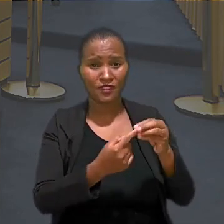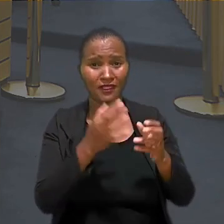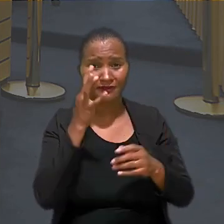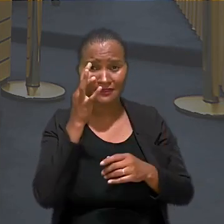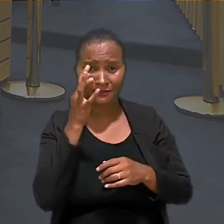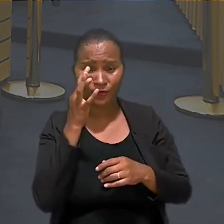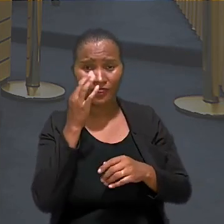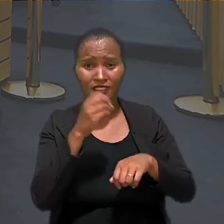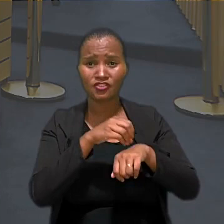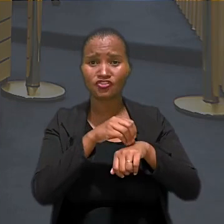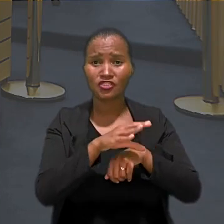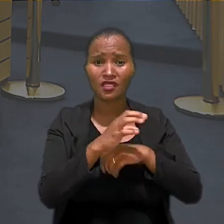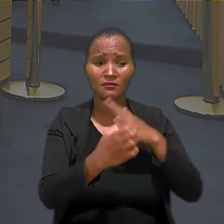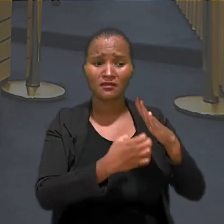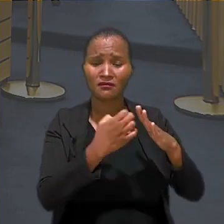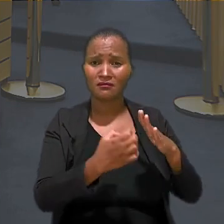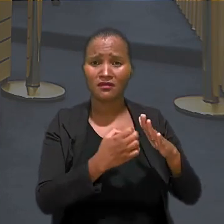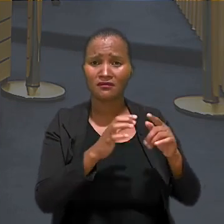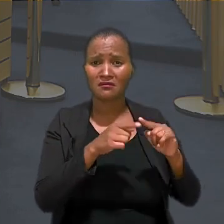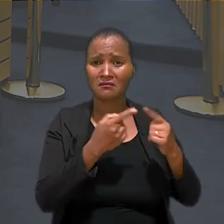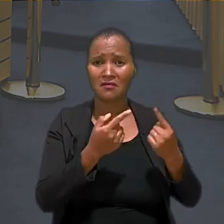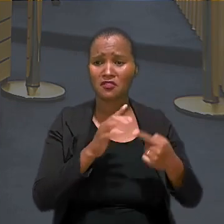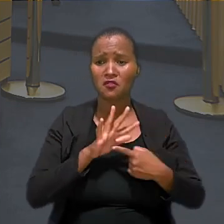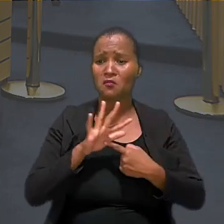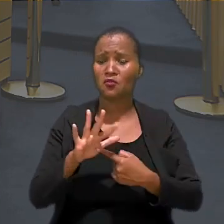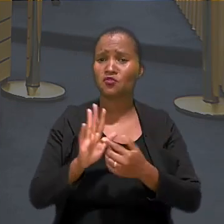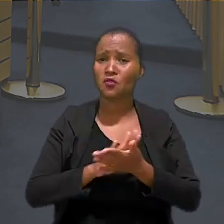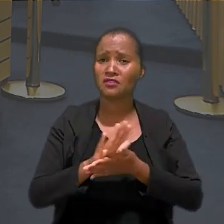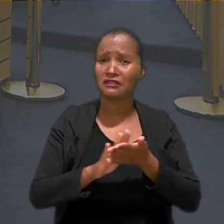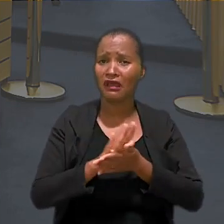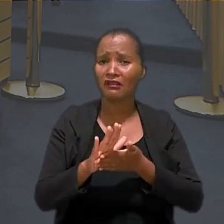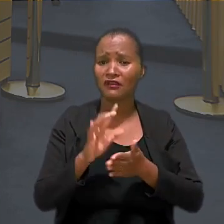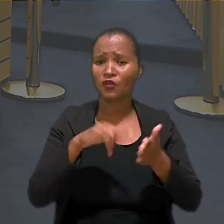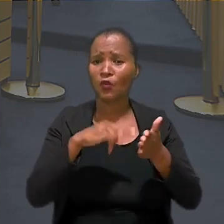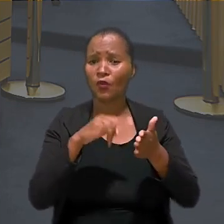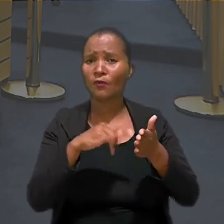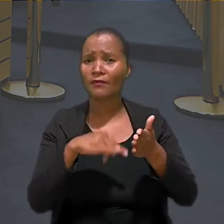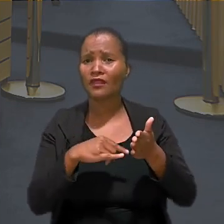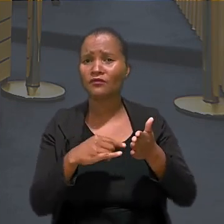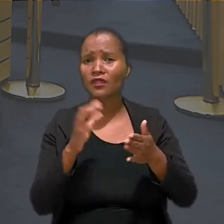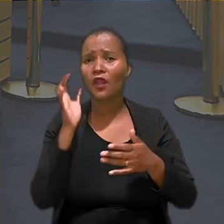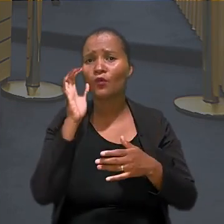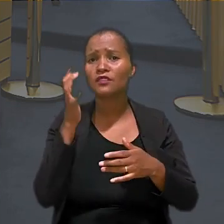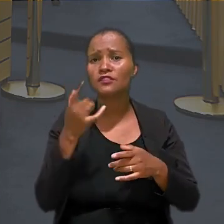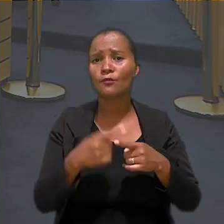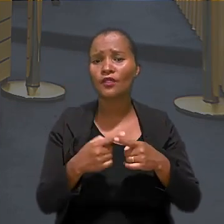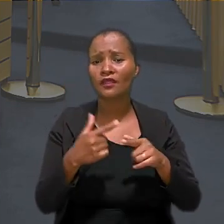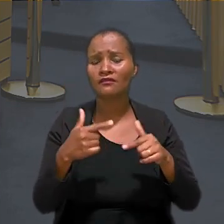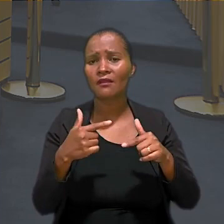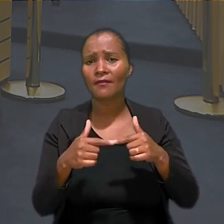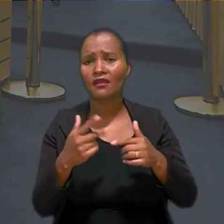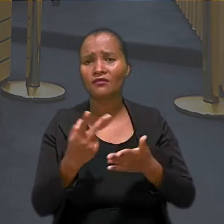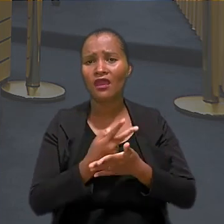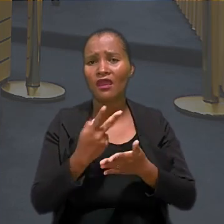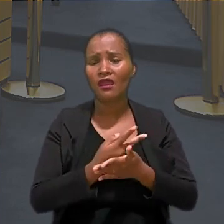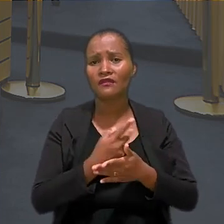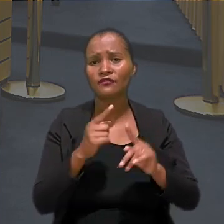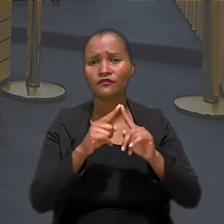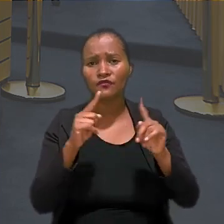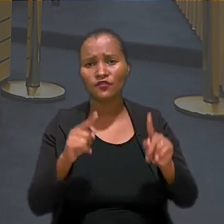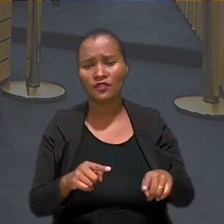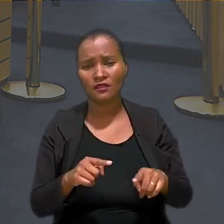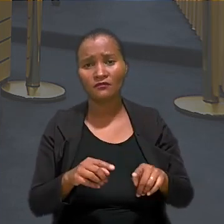pela empresa sem apresentação de documento que comprovasse que a dispensa ocorreu por desempenho inadequado do